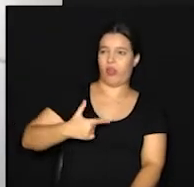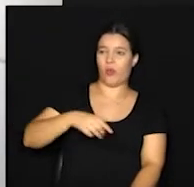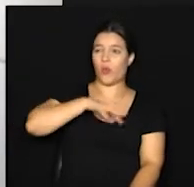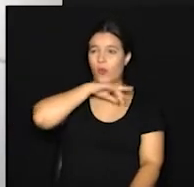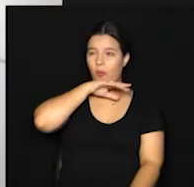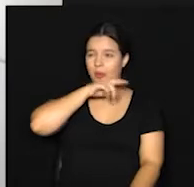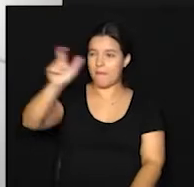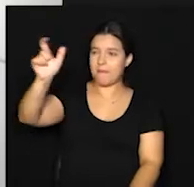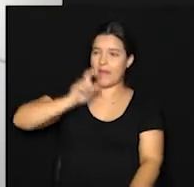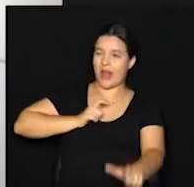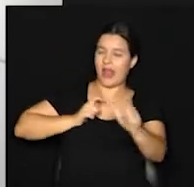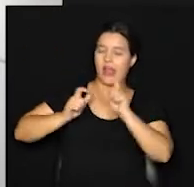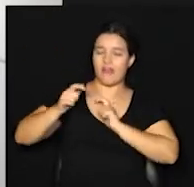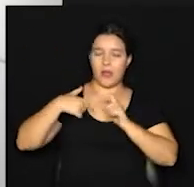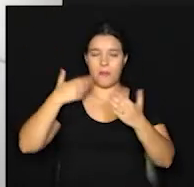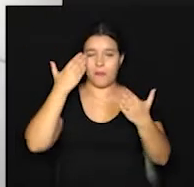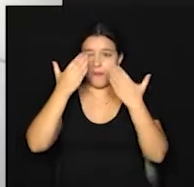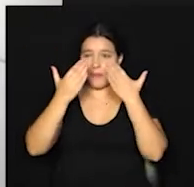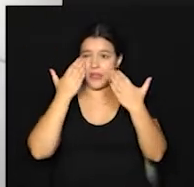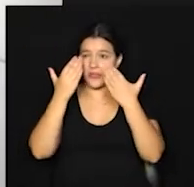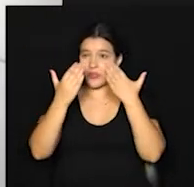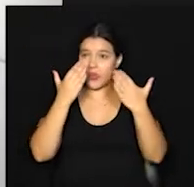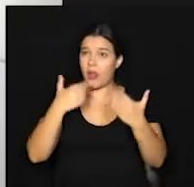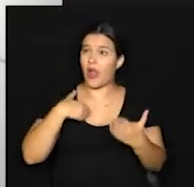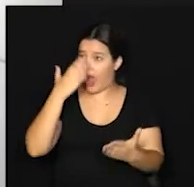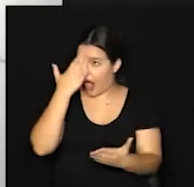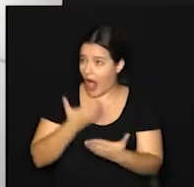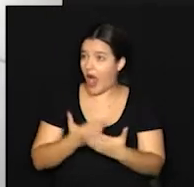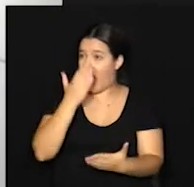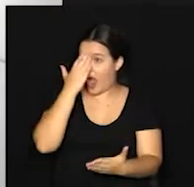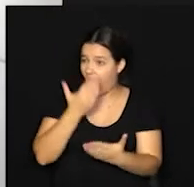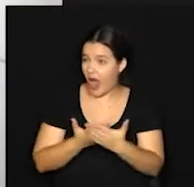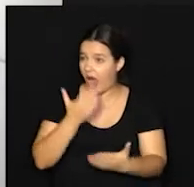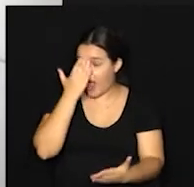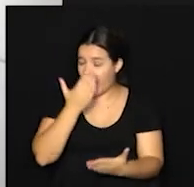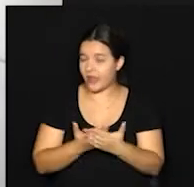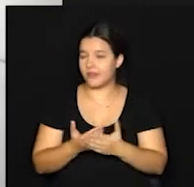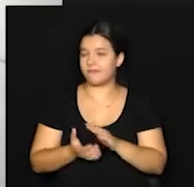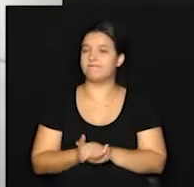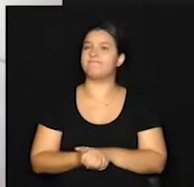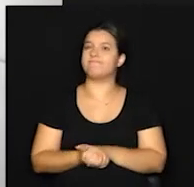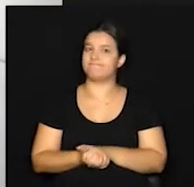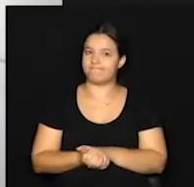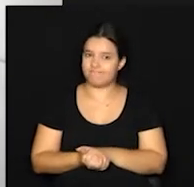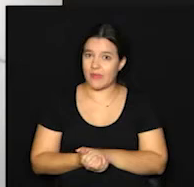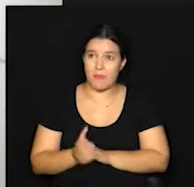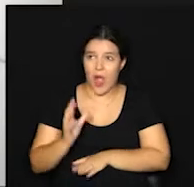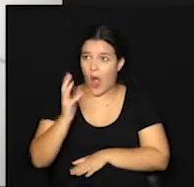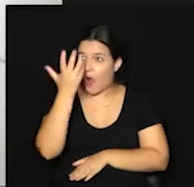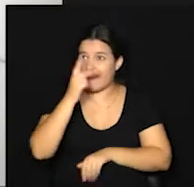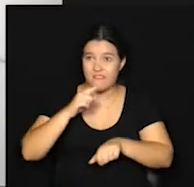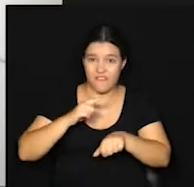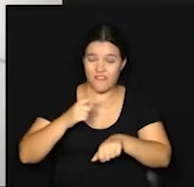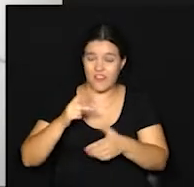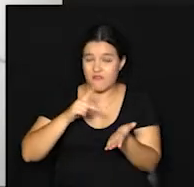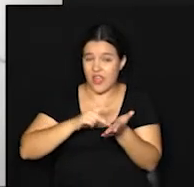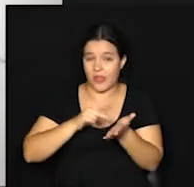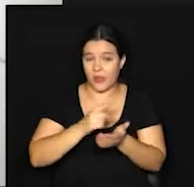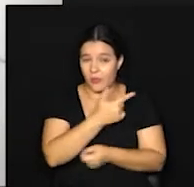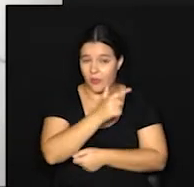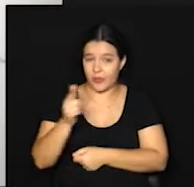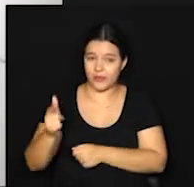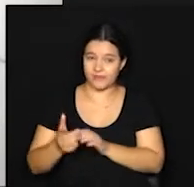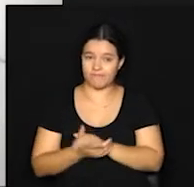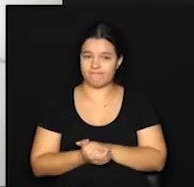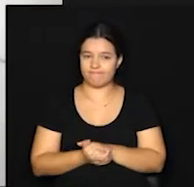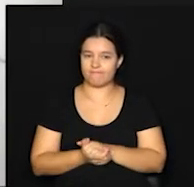ao ponto de você acreditar em coisas que nunca aconteceram. E aí, depois eu comecei a